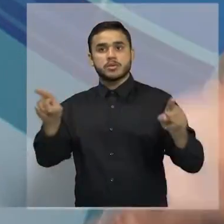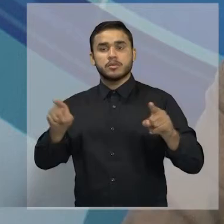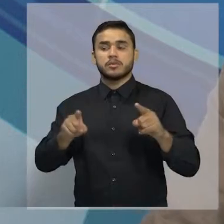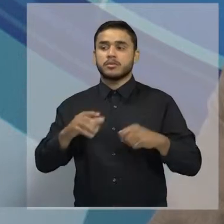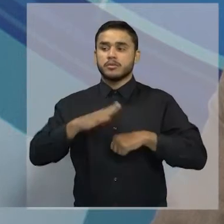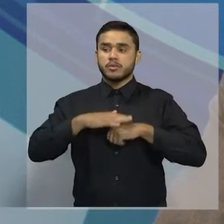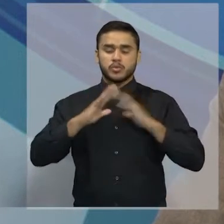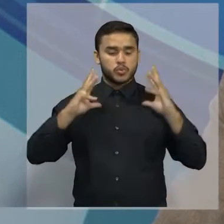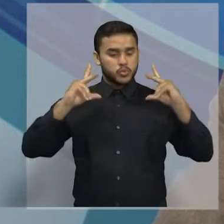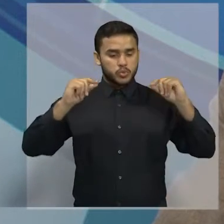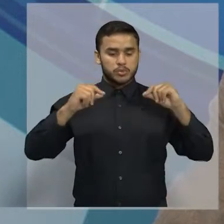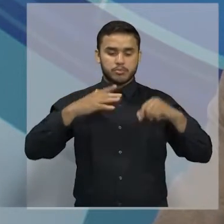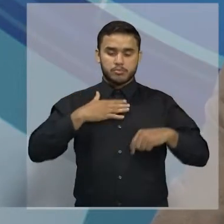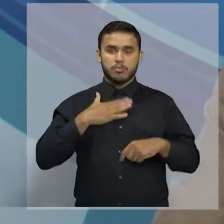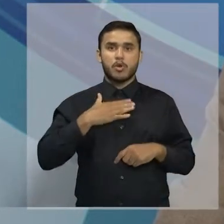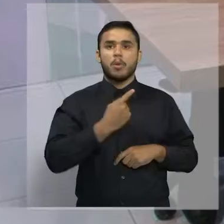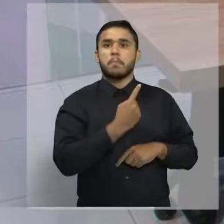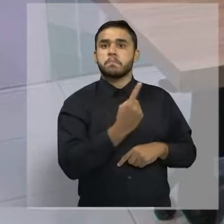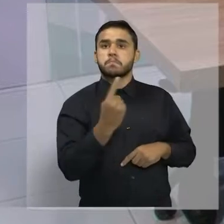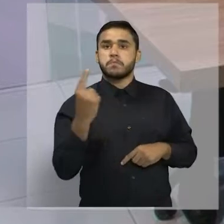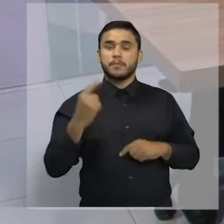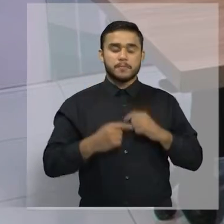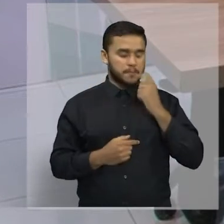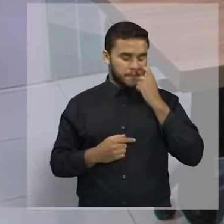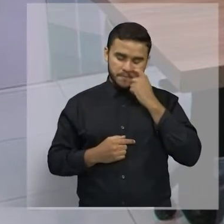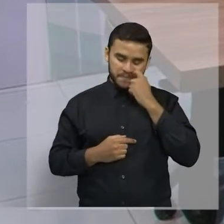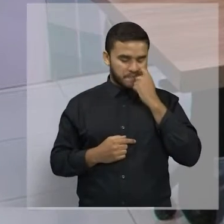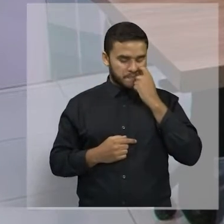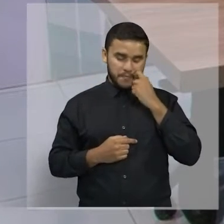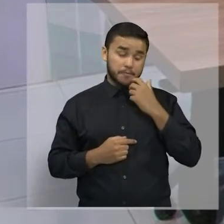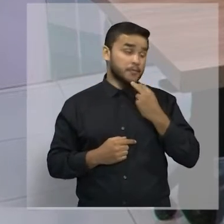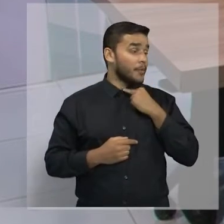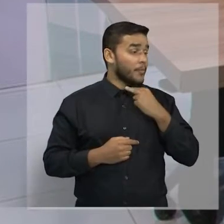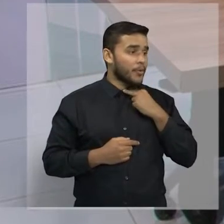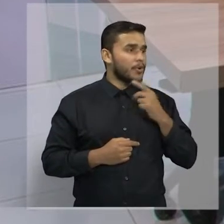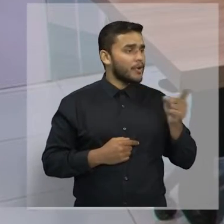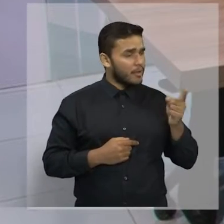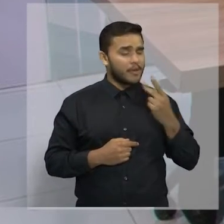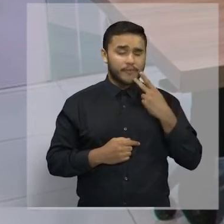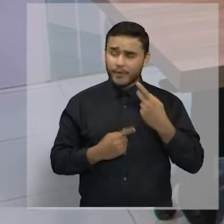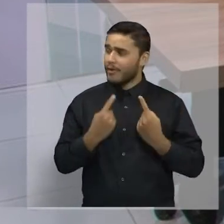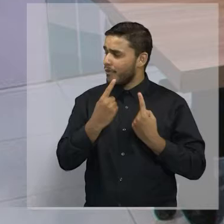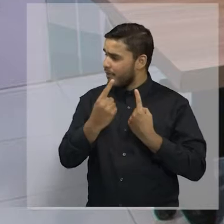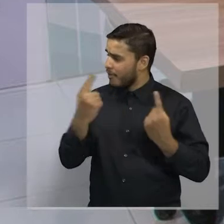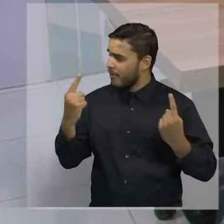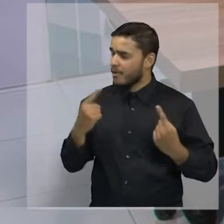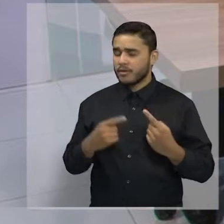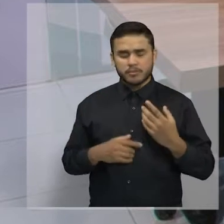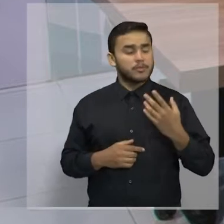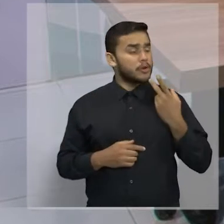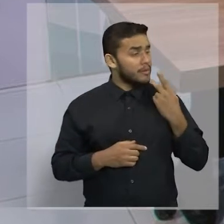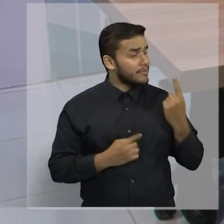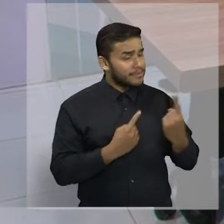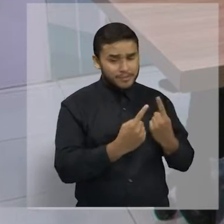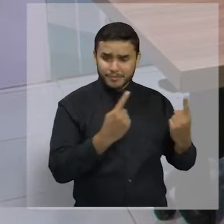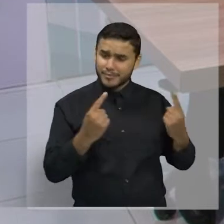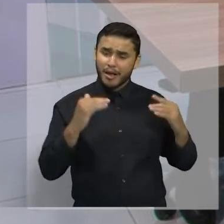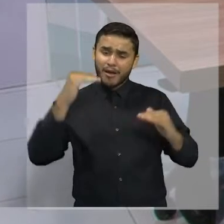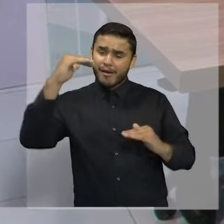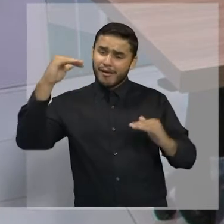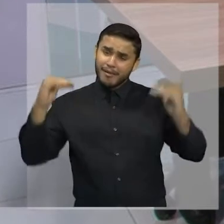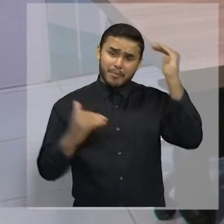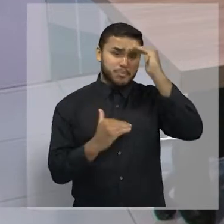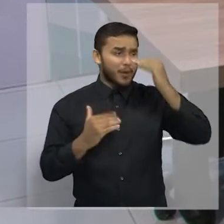frente é tudo capitalizado. Tudo individual. Individual, mas não pode ser assim também. Individual para uma sociedade, quer dizer... Com as nossas